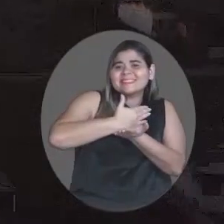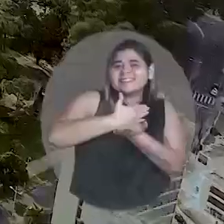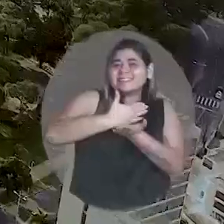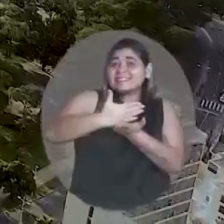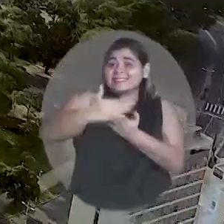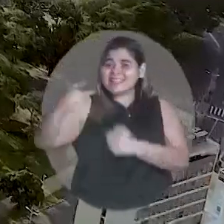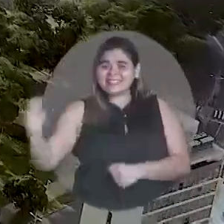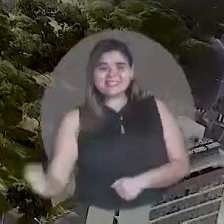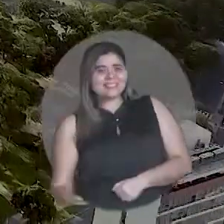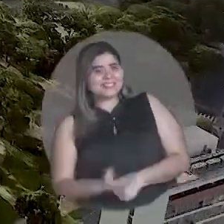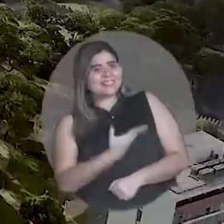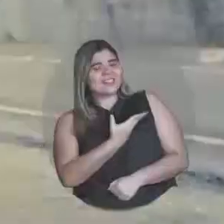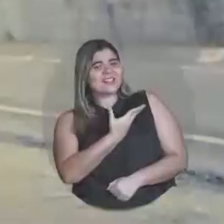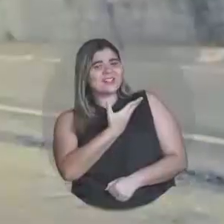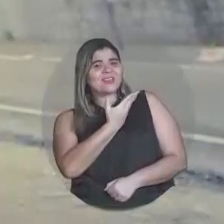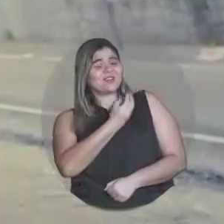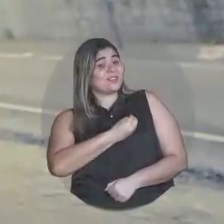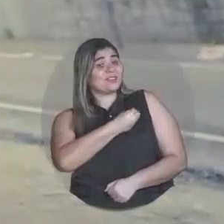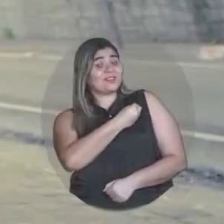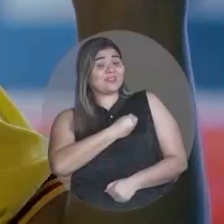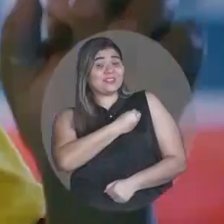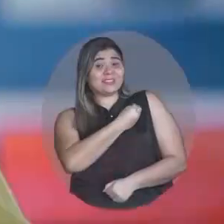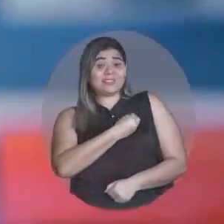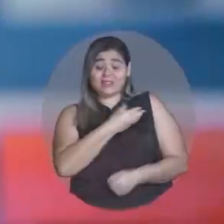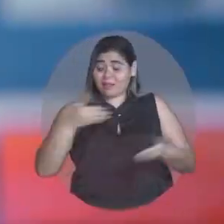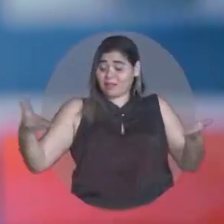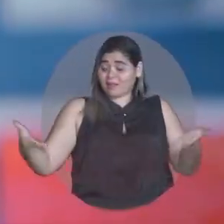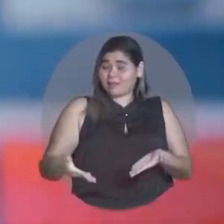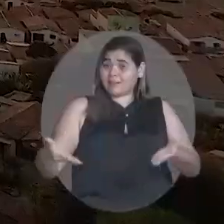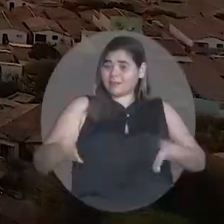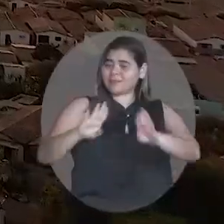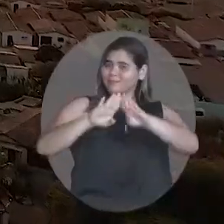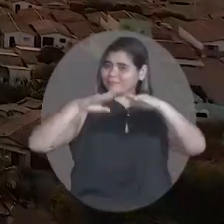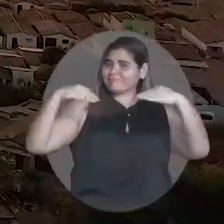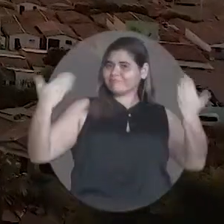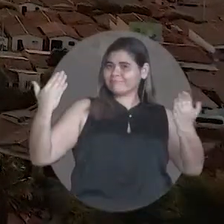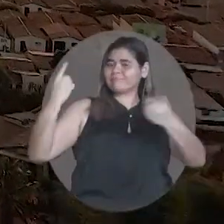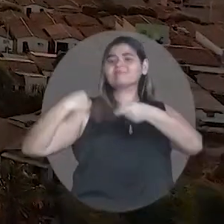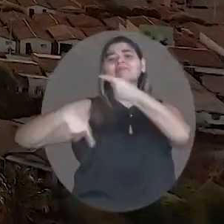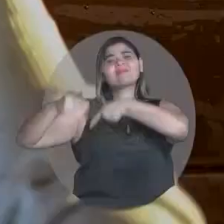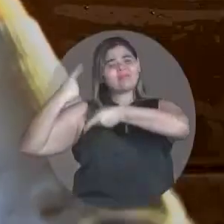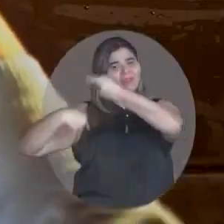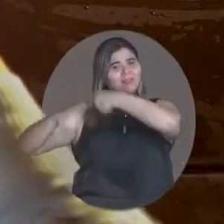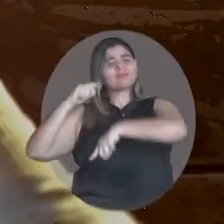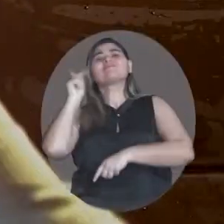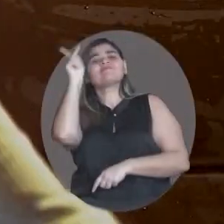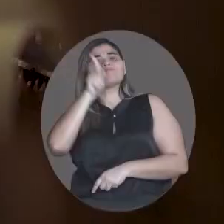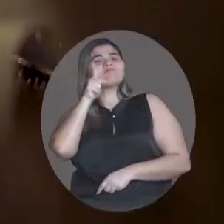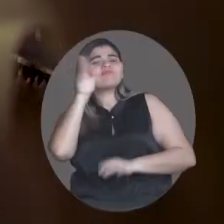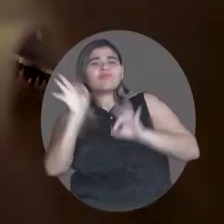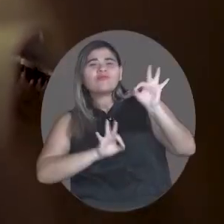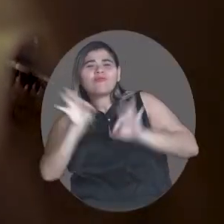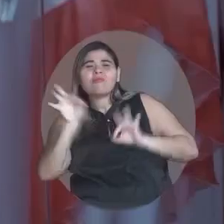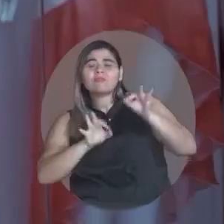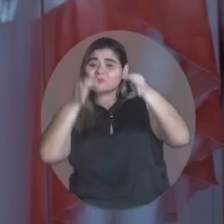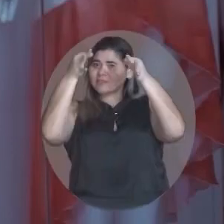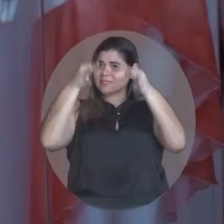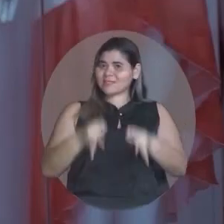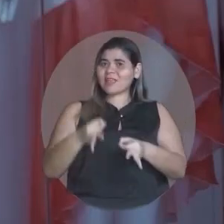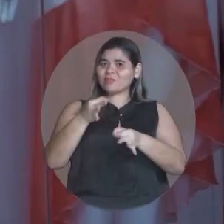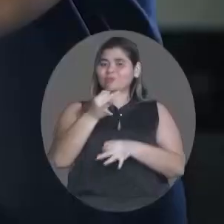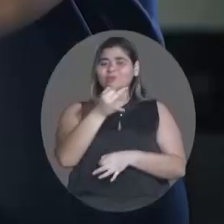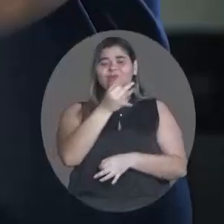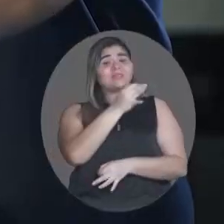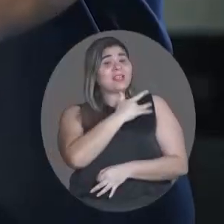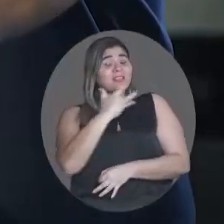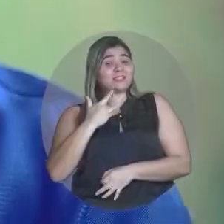Está começando um novo tempo. Se hoje é reabertura, é porque ontem a Paraíba fez o dever de casa. Na saúde,